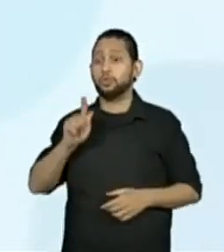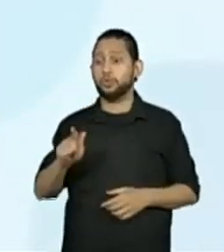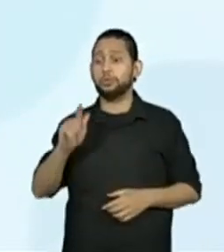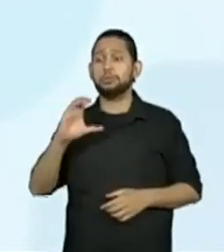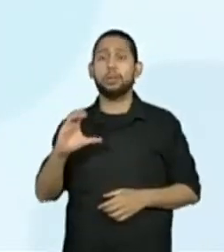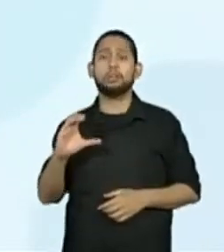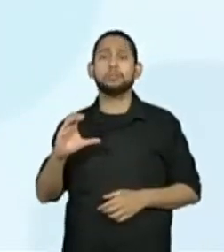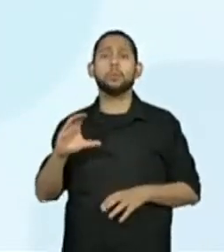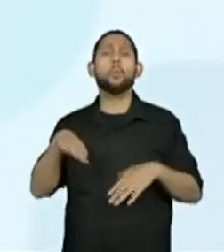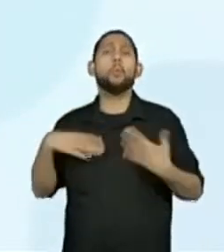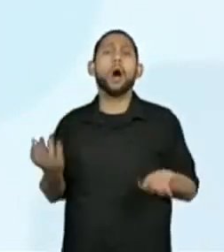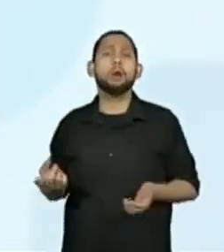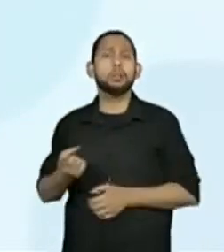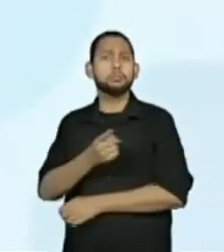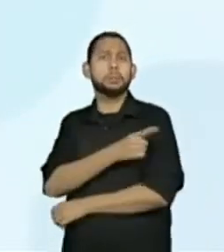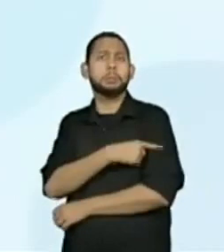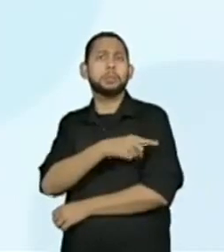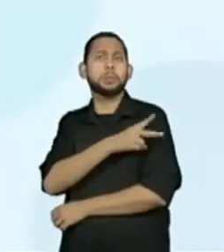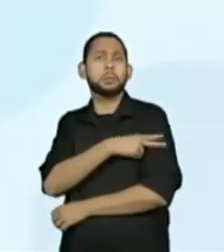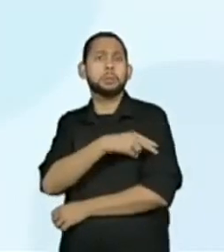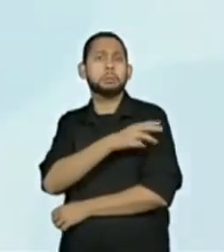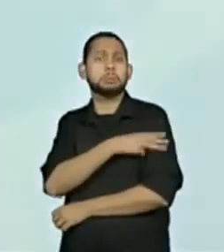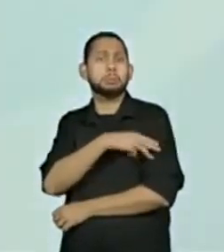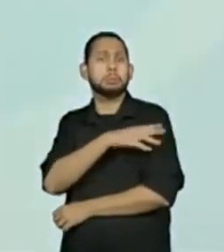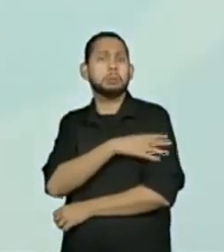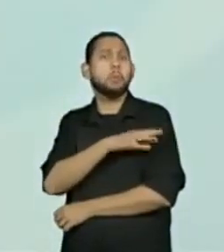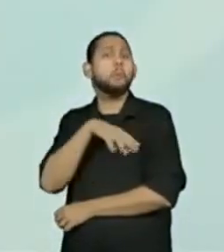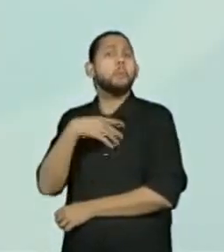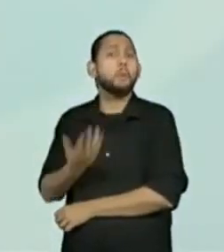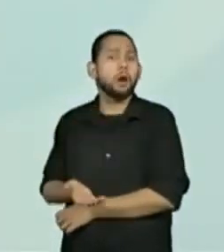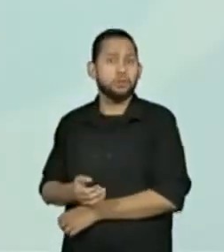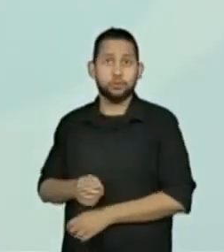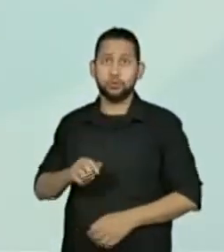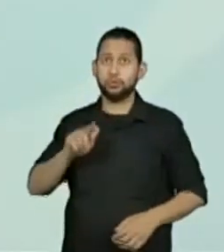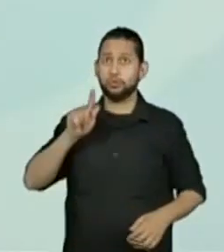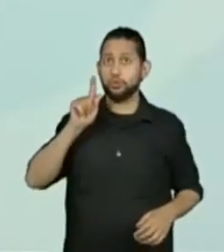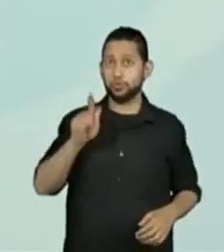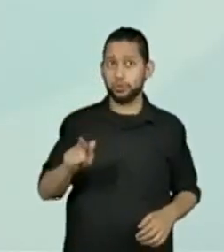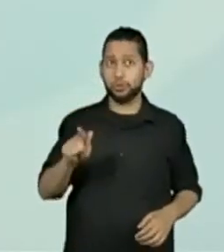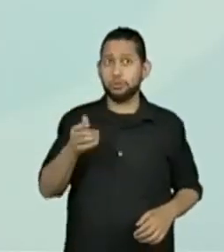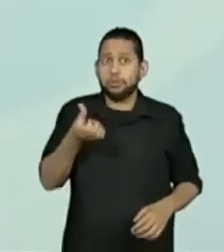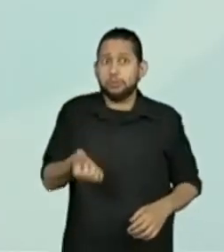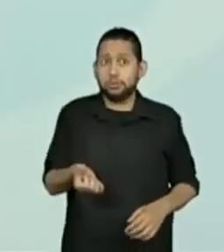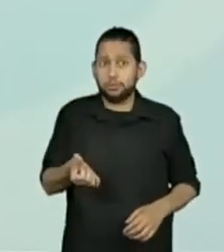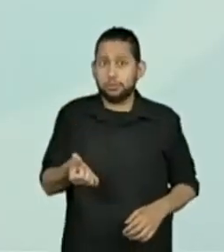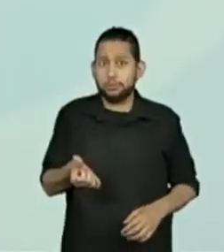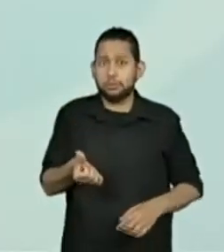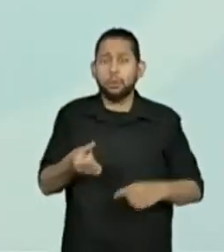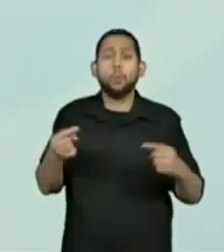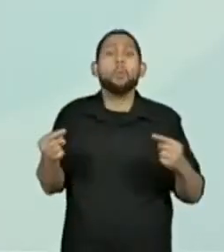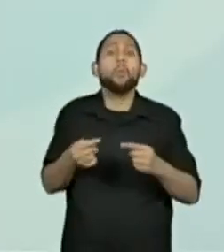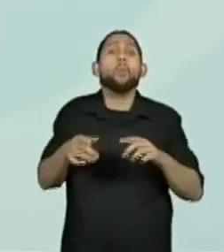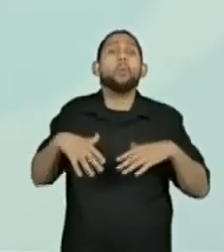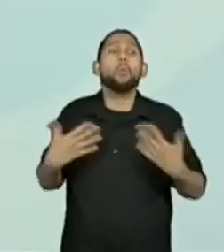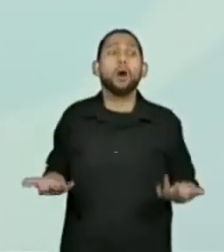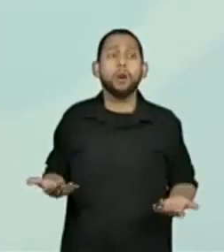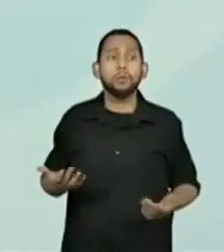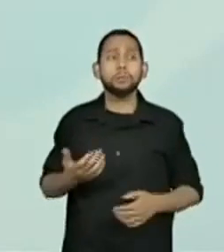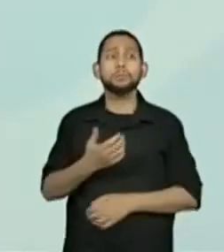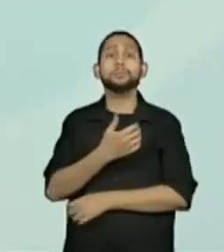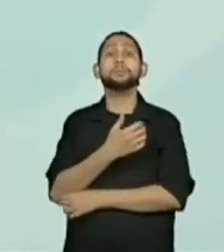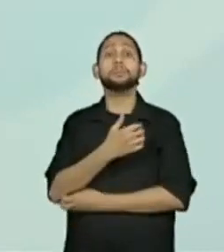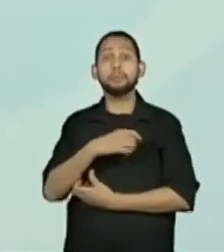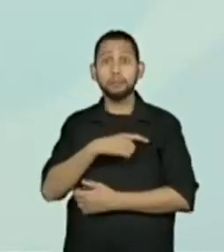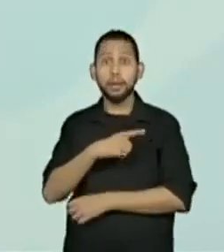G6? Professores do quinto ano, tragam as contribuições dos alunos, ok? Então, vamos lá.